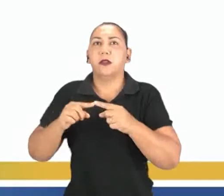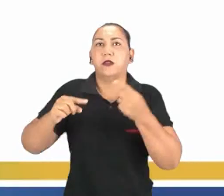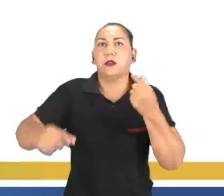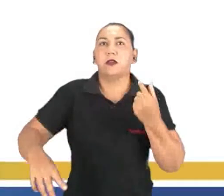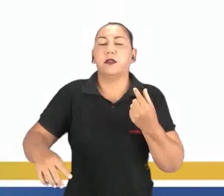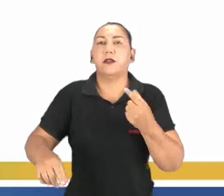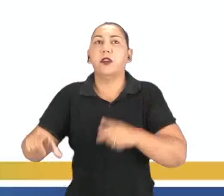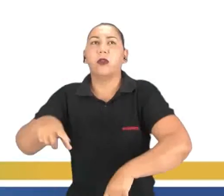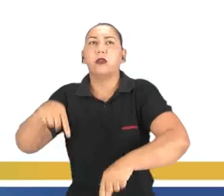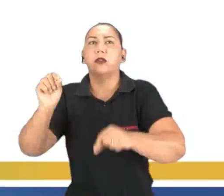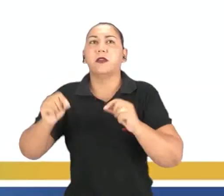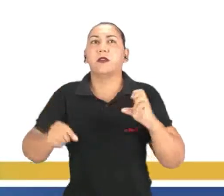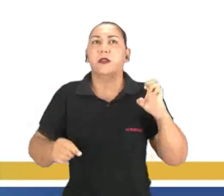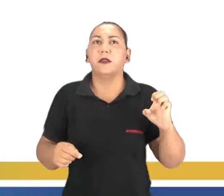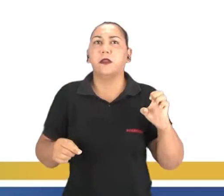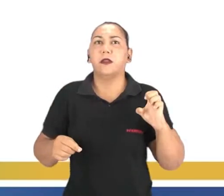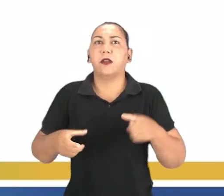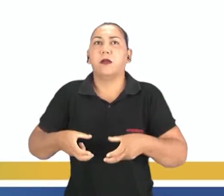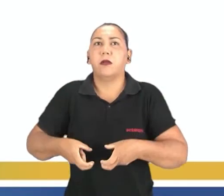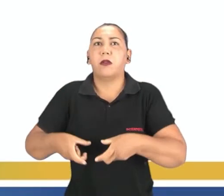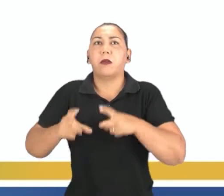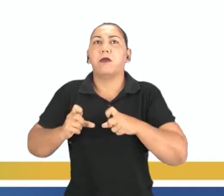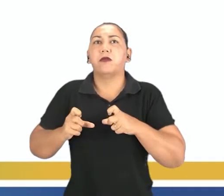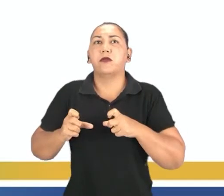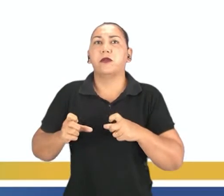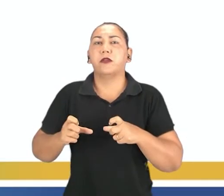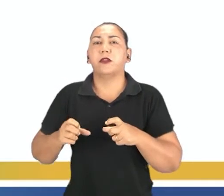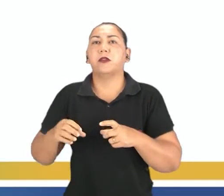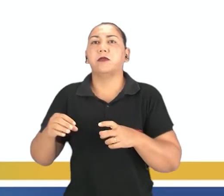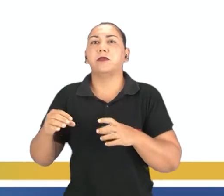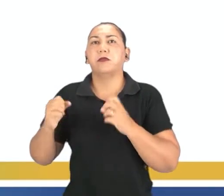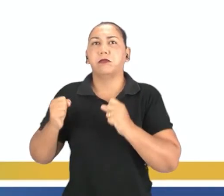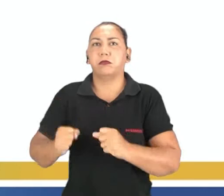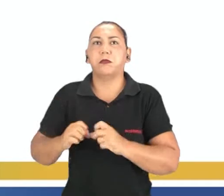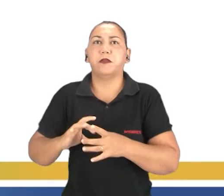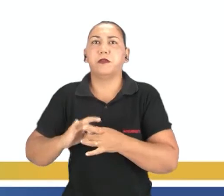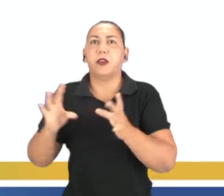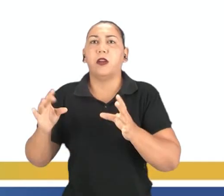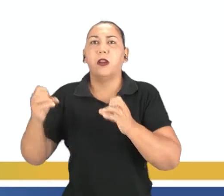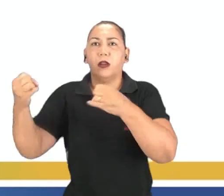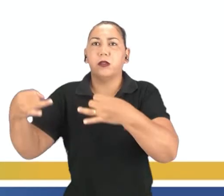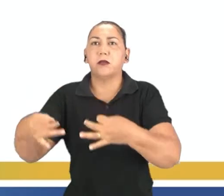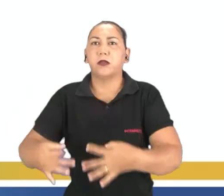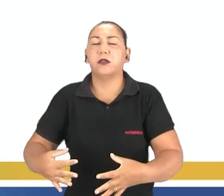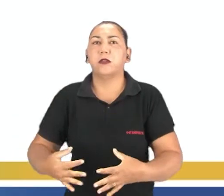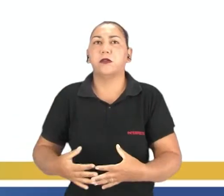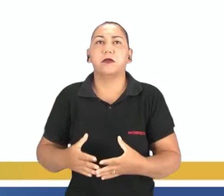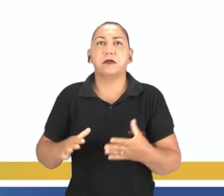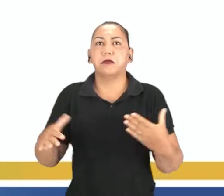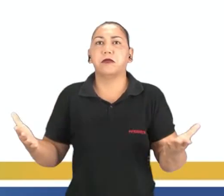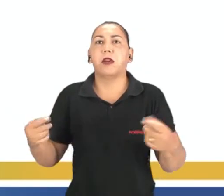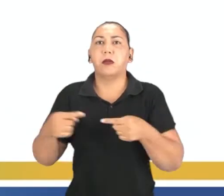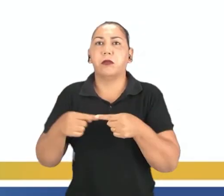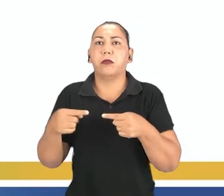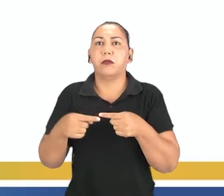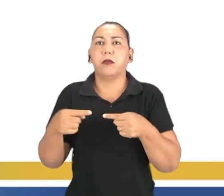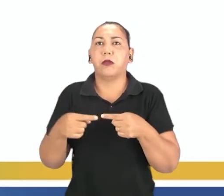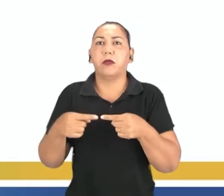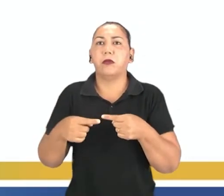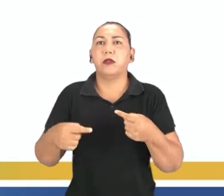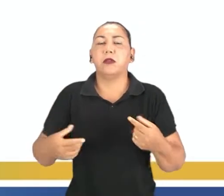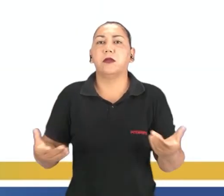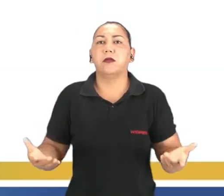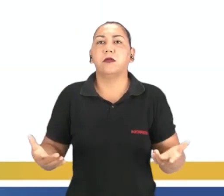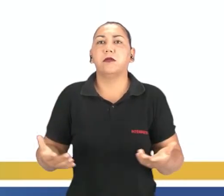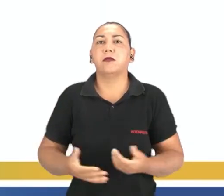pessoal? Qual dessas opções são as que melhores se encaixam com as linking words and e because? Conseguiu